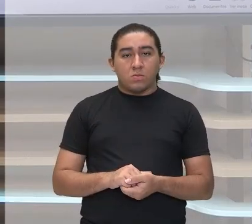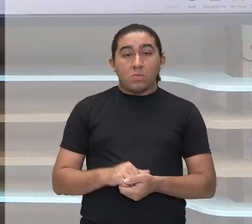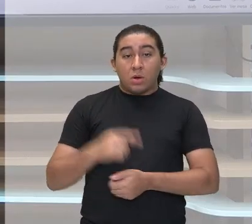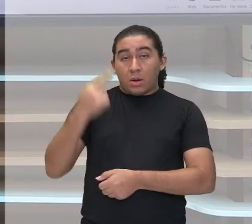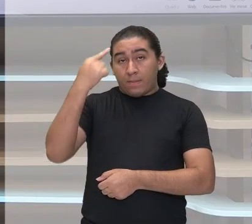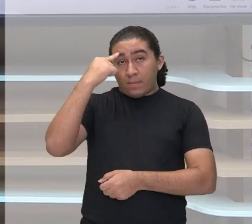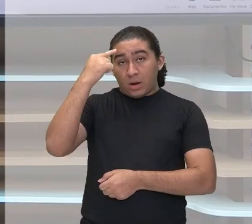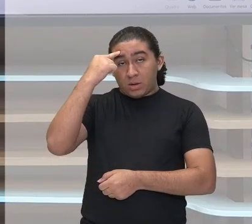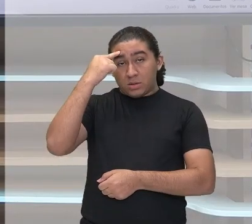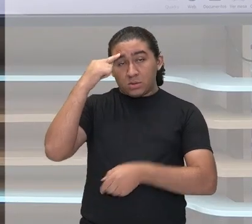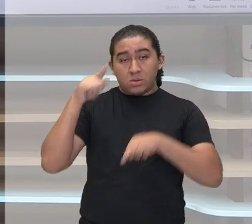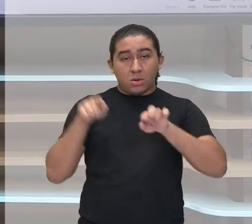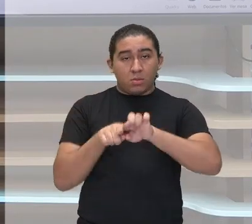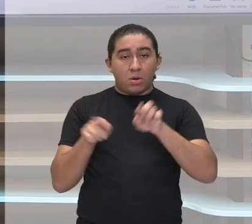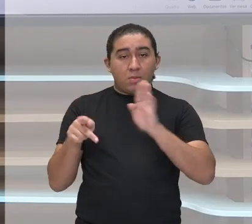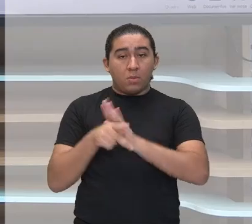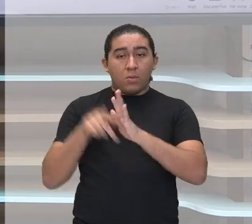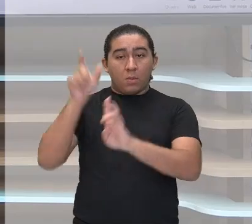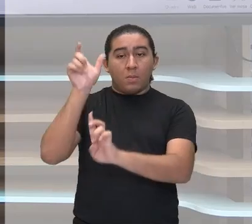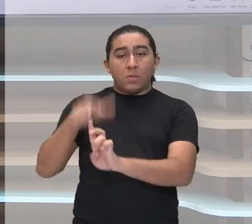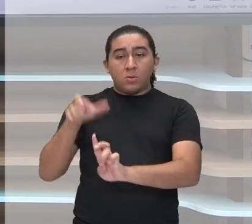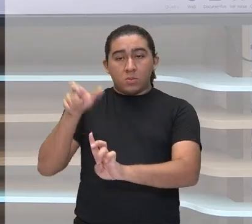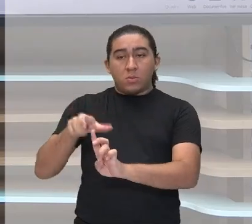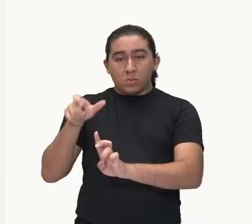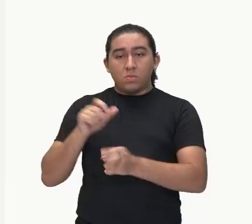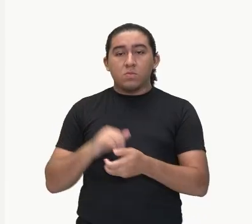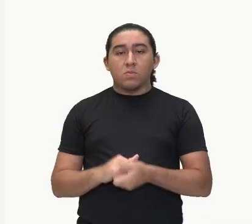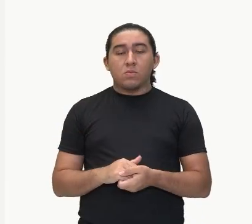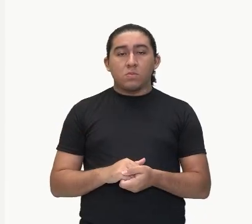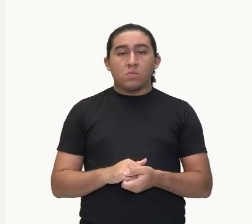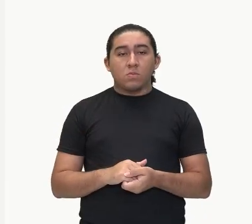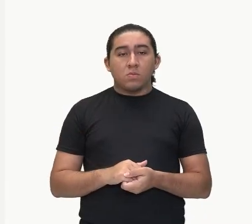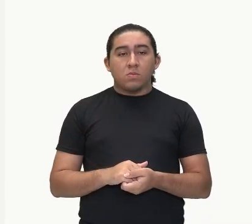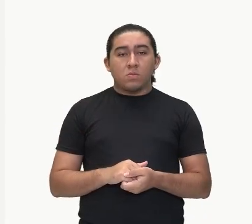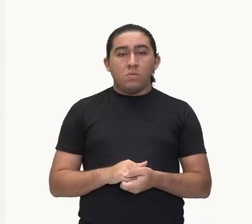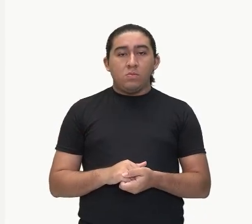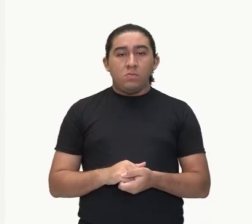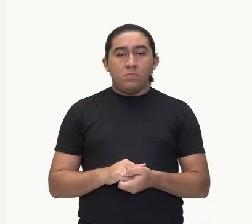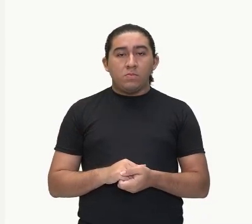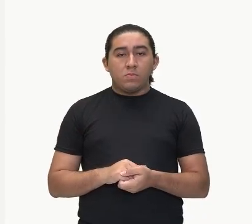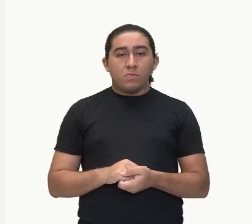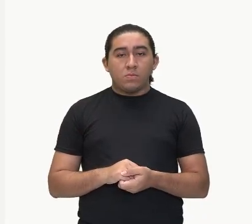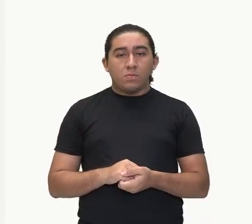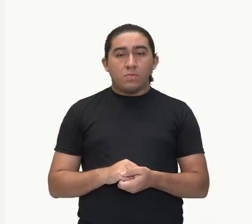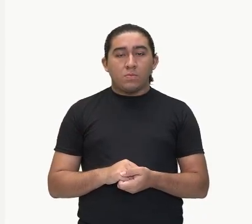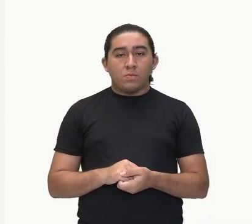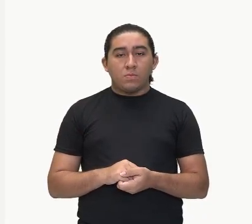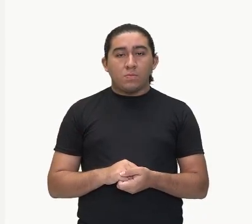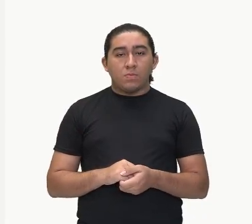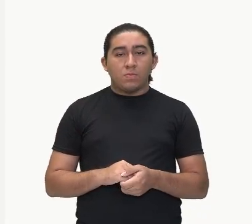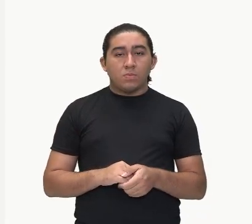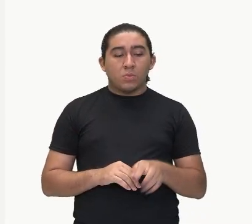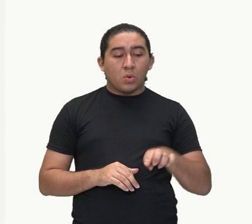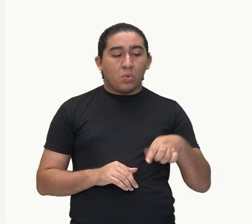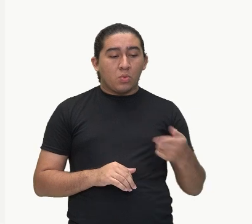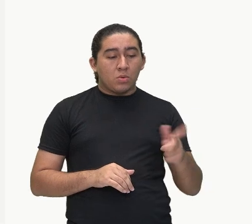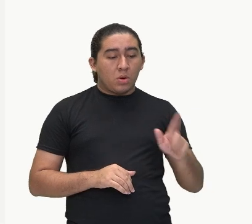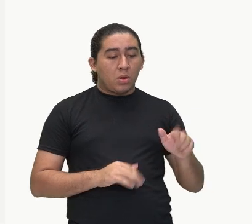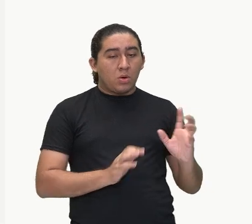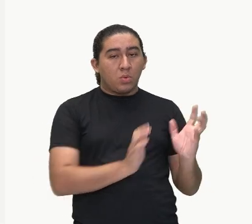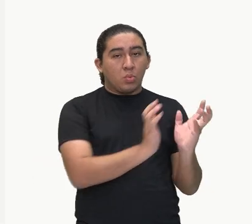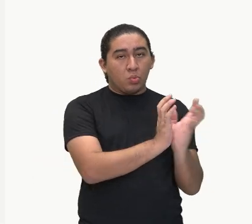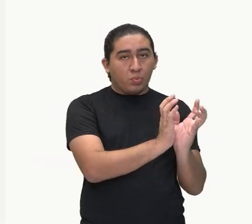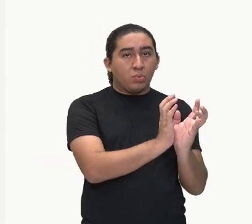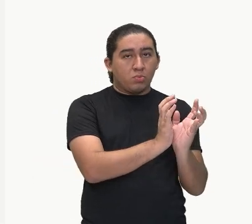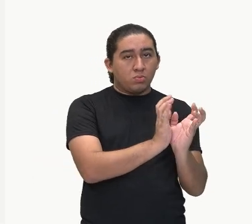da personagem, né? O seu lado interior. Já no naturalismo coletivo, e vocês vão observar numa